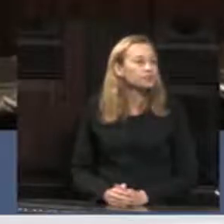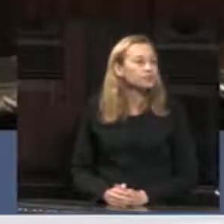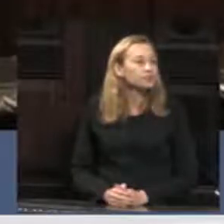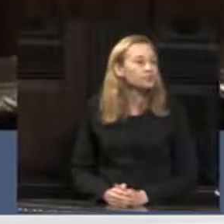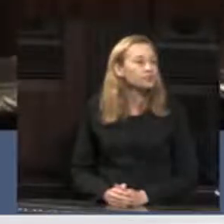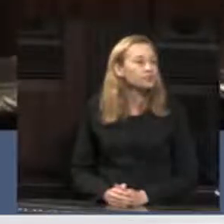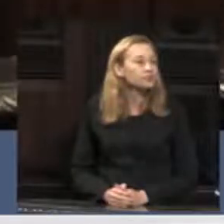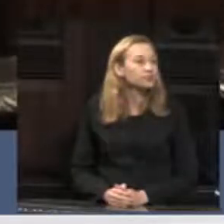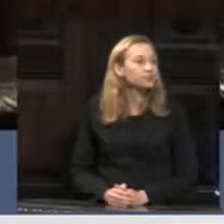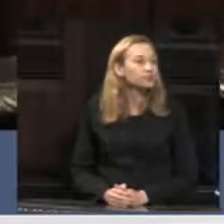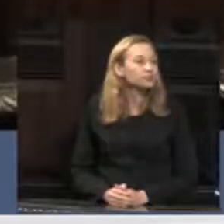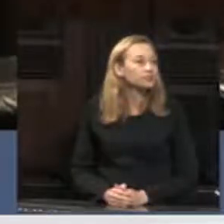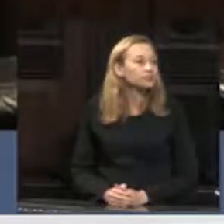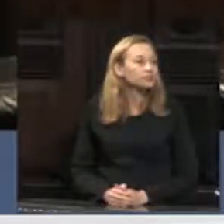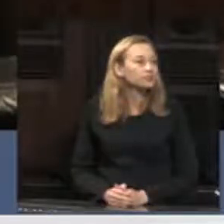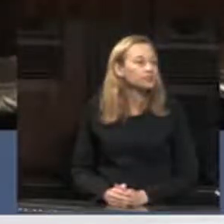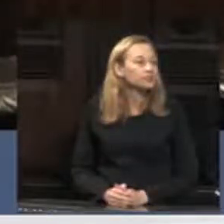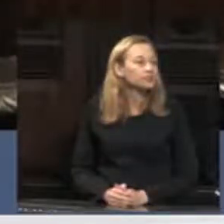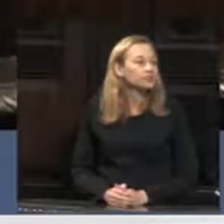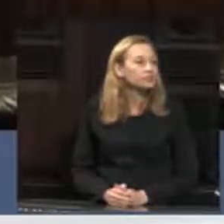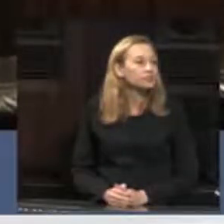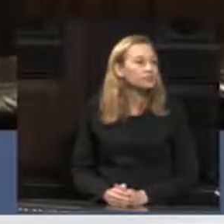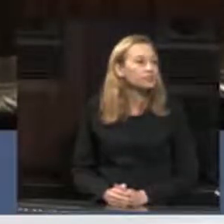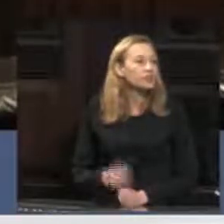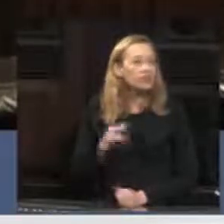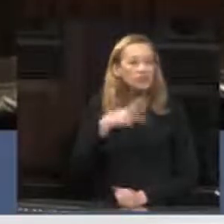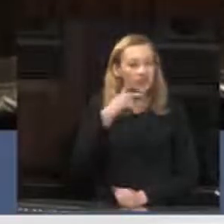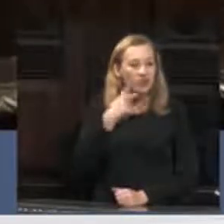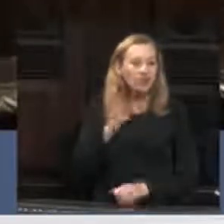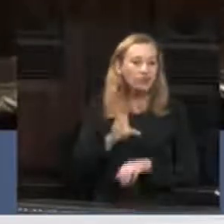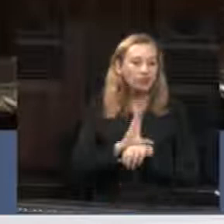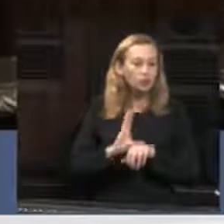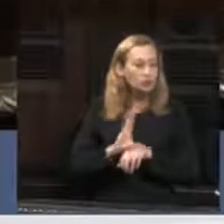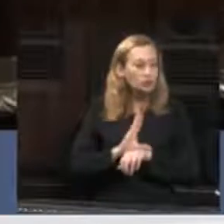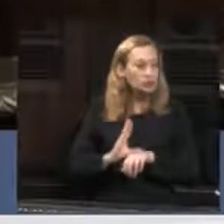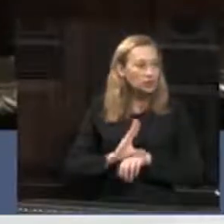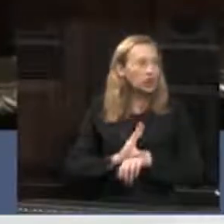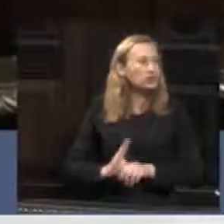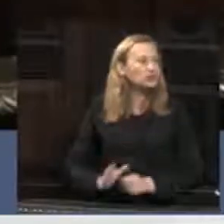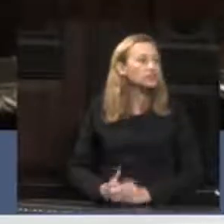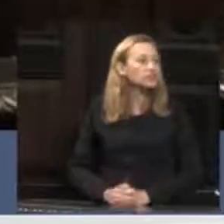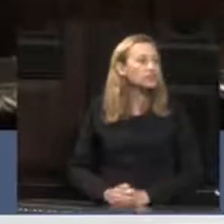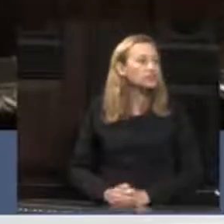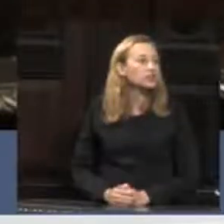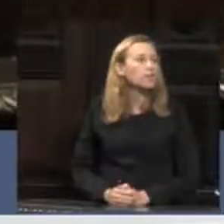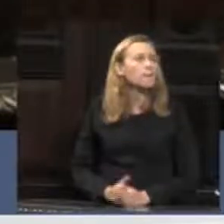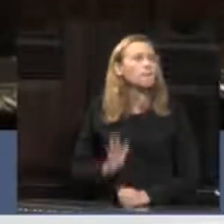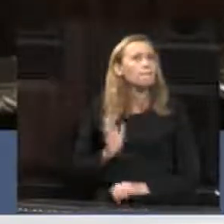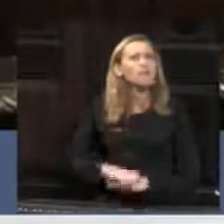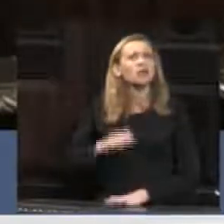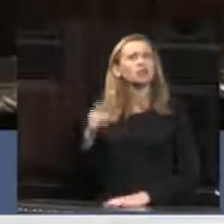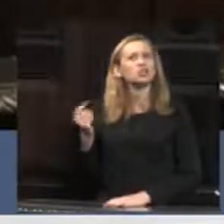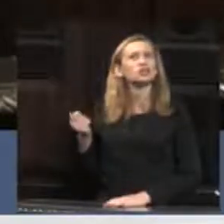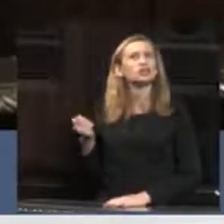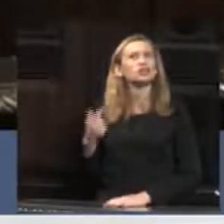dessa já dita aqui inconstitucionalidade, mais do que